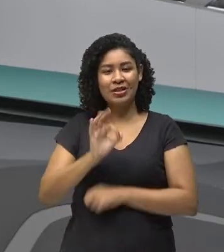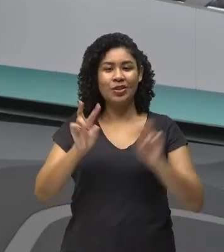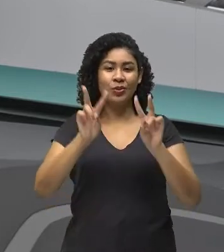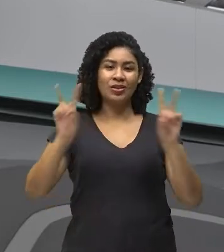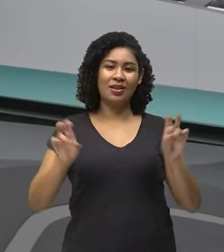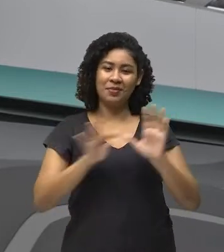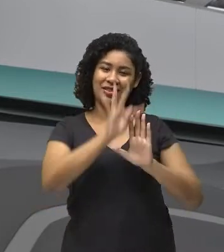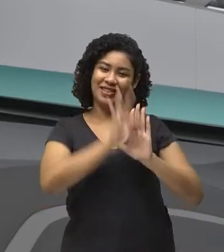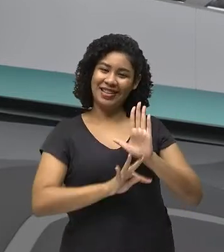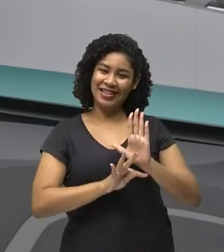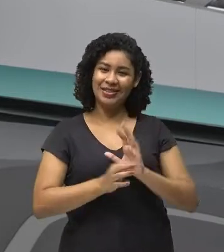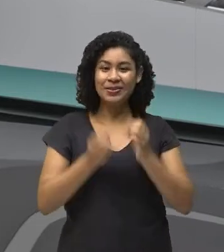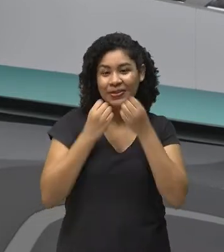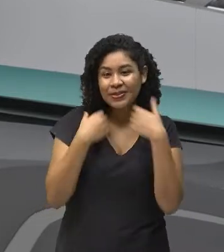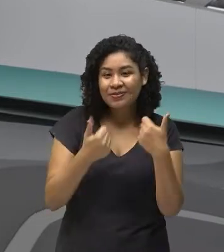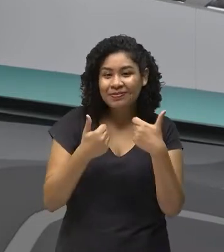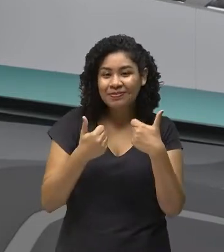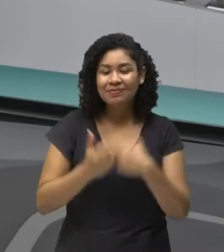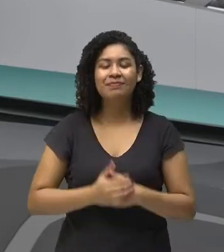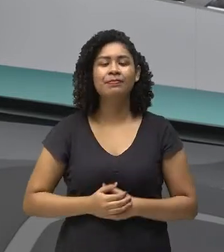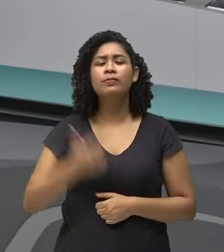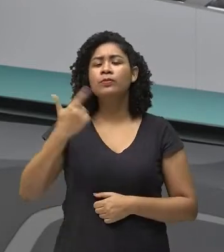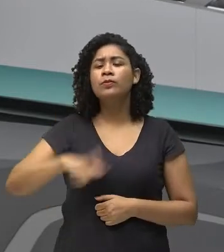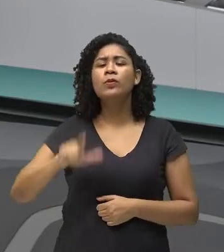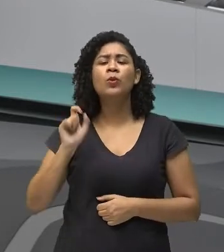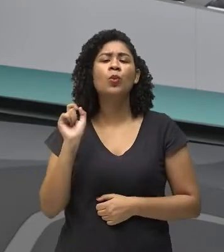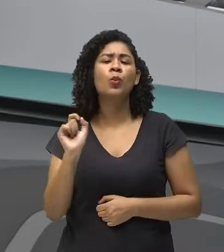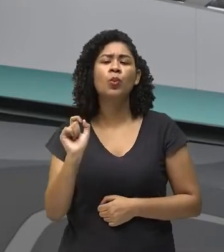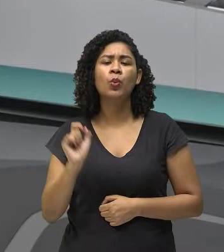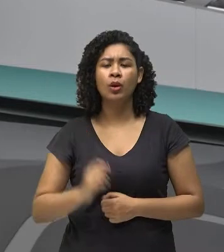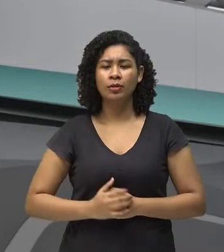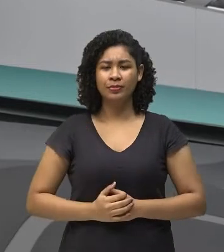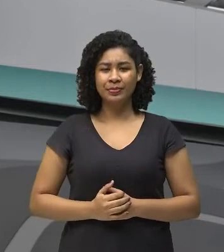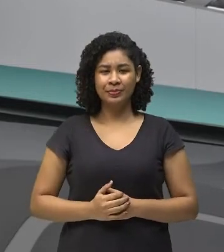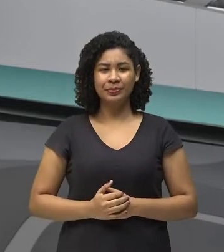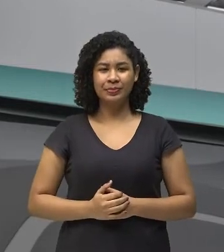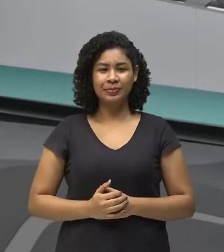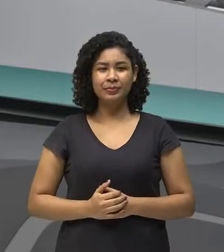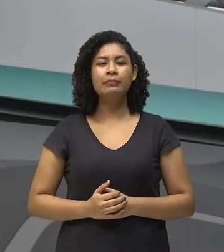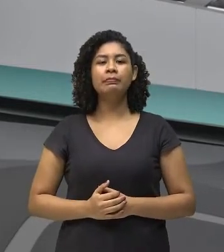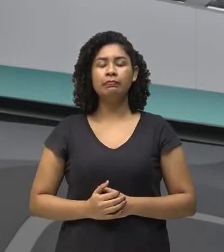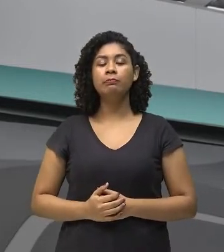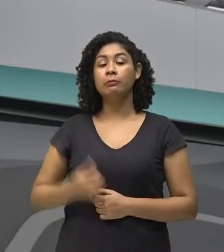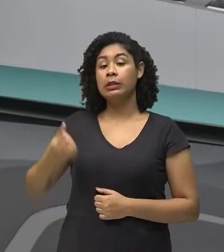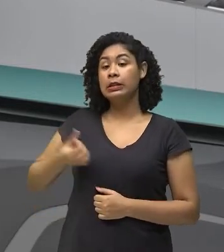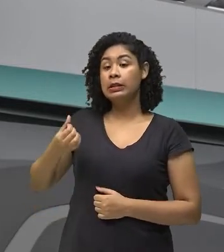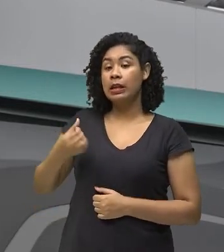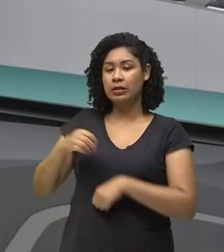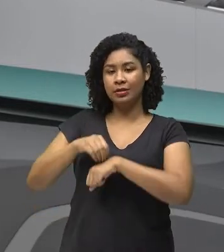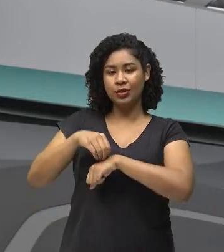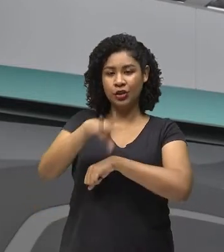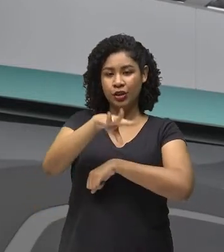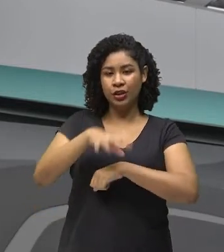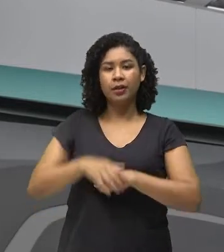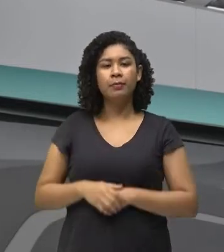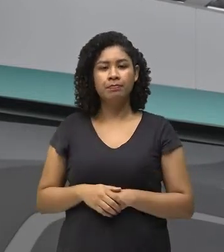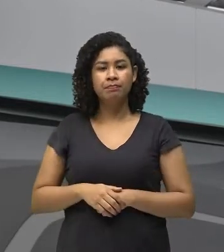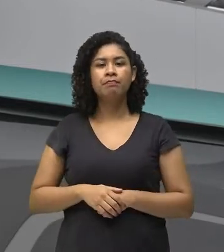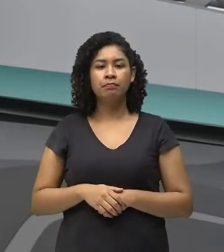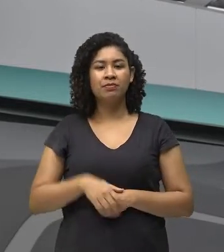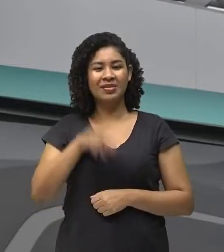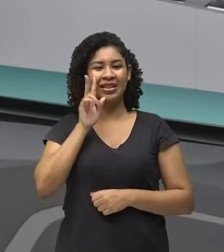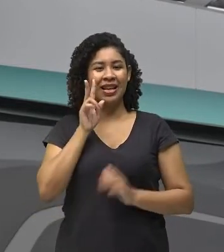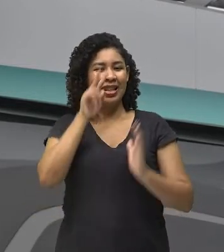seu texto, tudo bem? O que mais que nós temos? Olha só, ler somente alguns exemplos para entender os